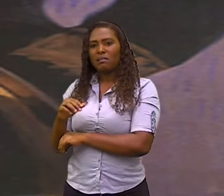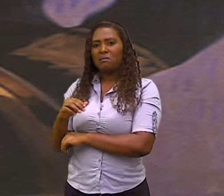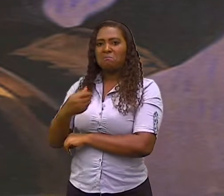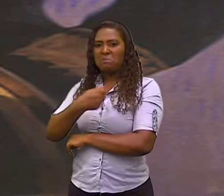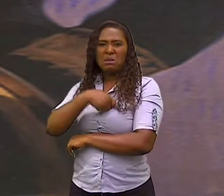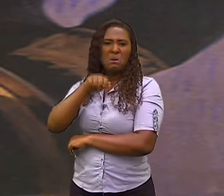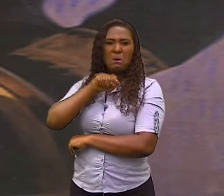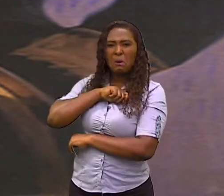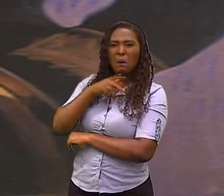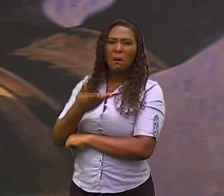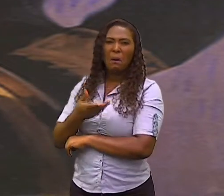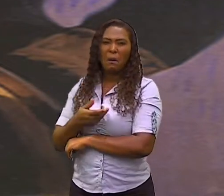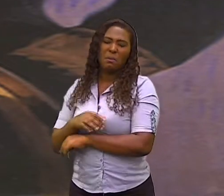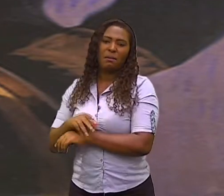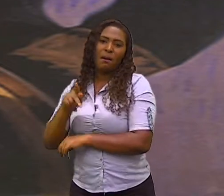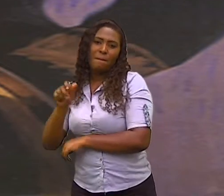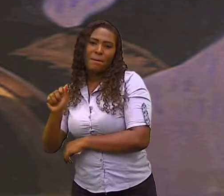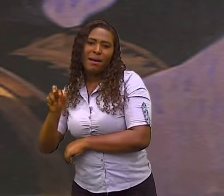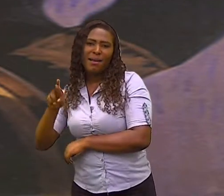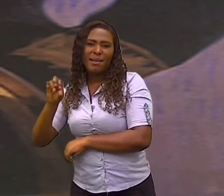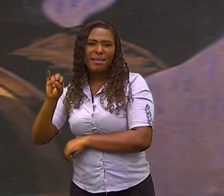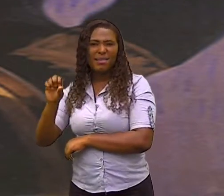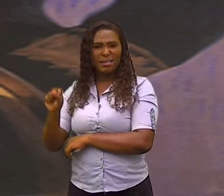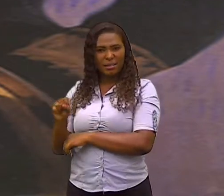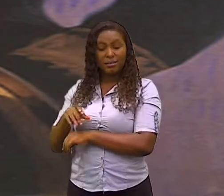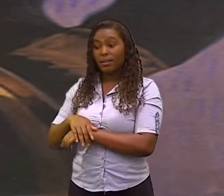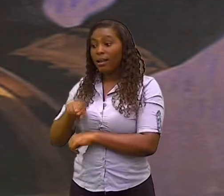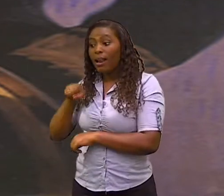cidades europeias, onde conheceu artistas como